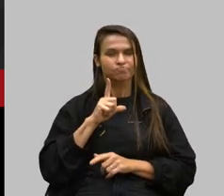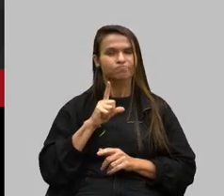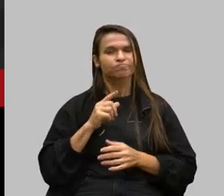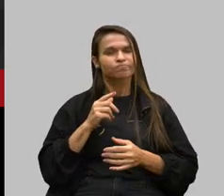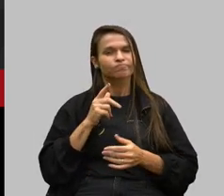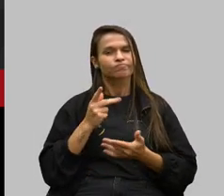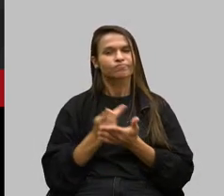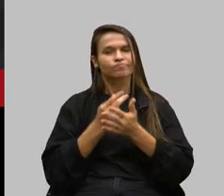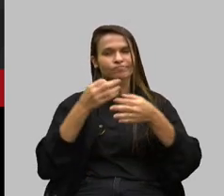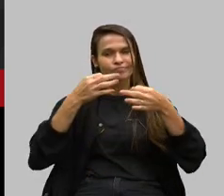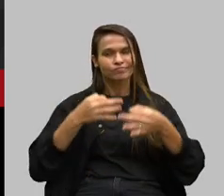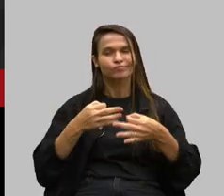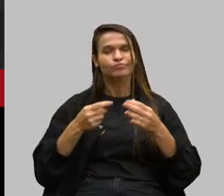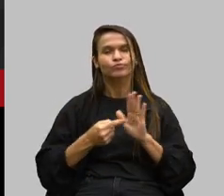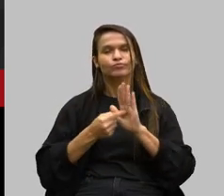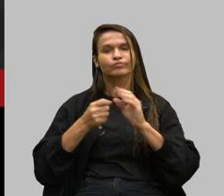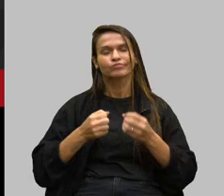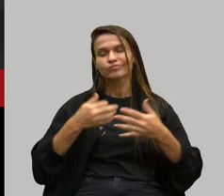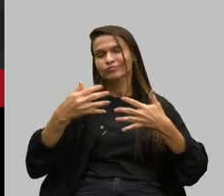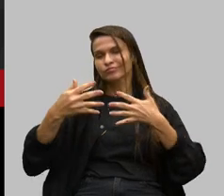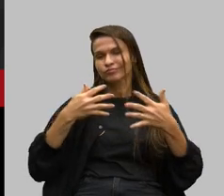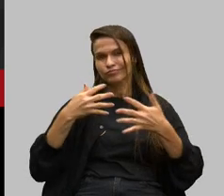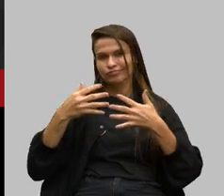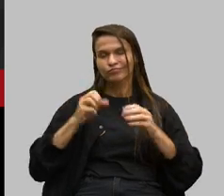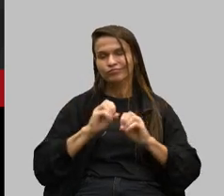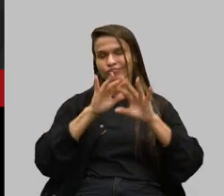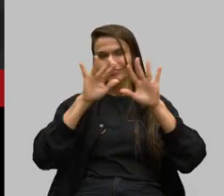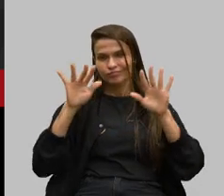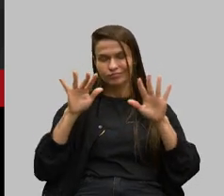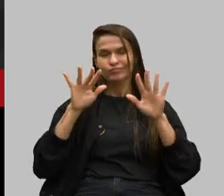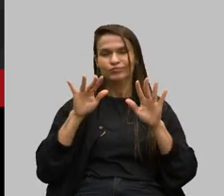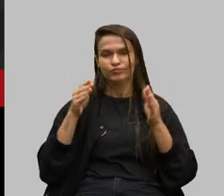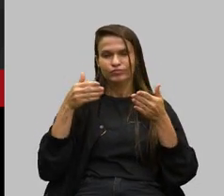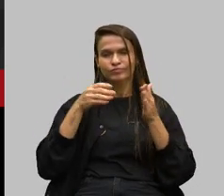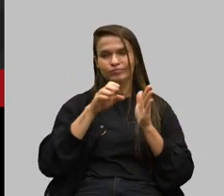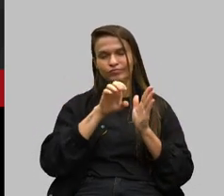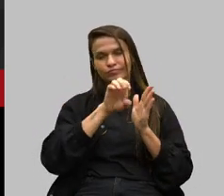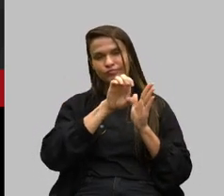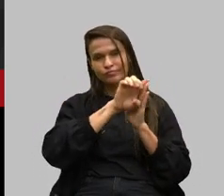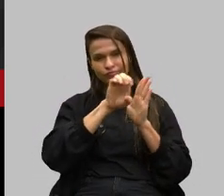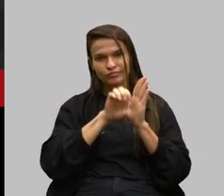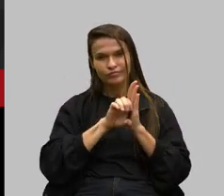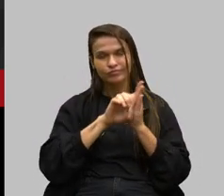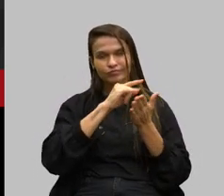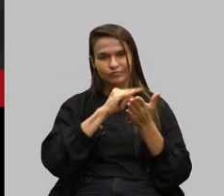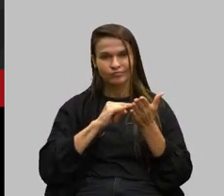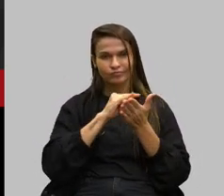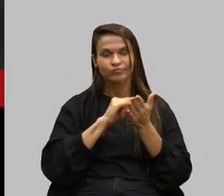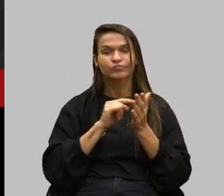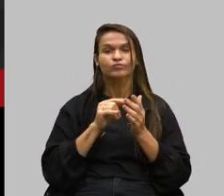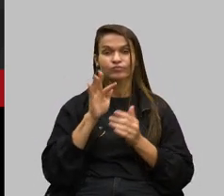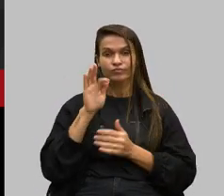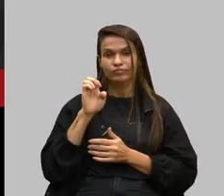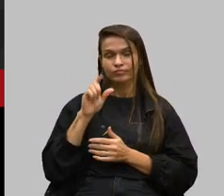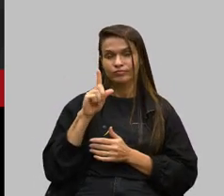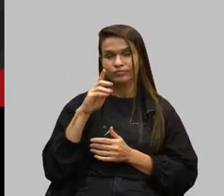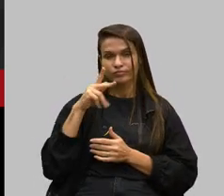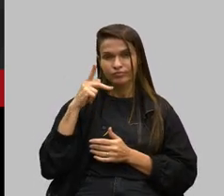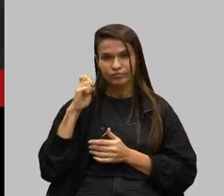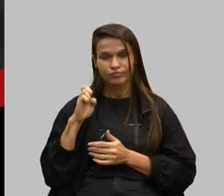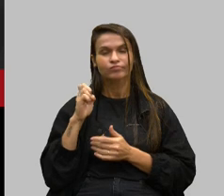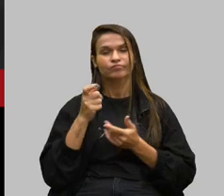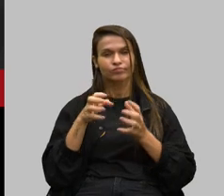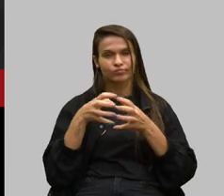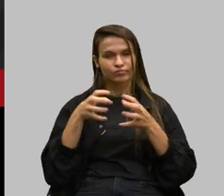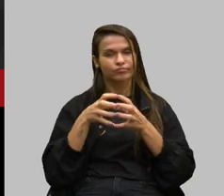certo traz transparência para essa questão das emendas Felipe e a equipe dele também estão de parabéns com essa ferramenta que foi